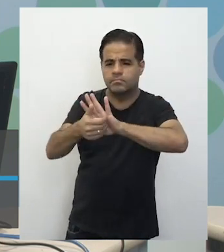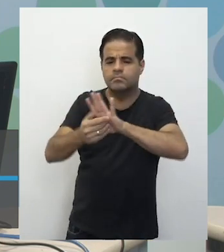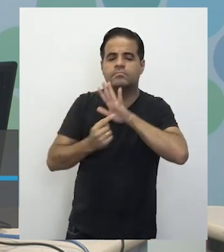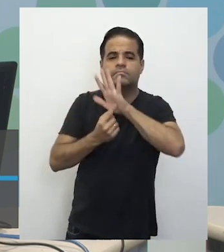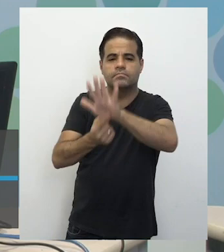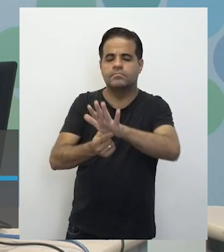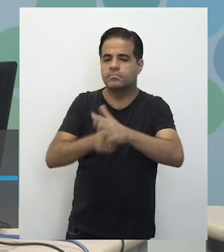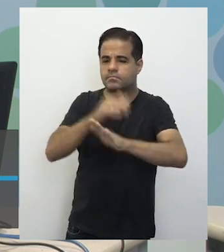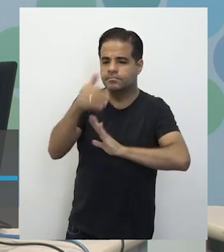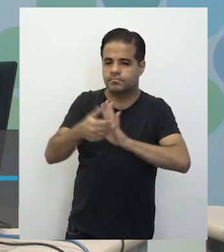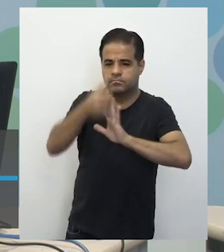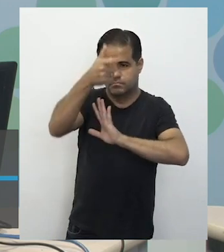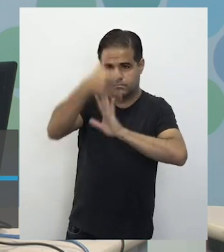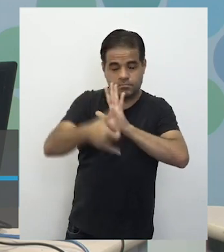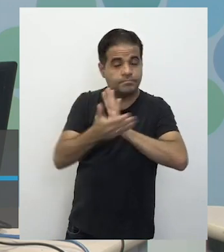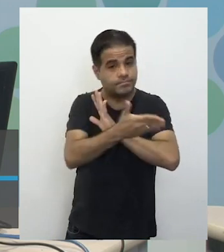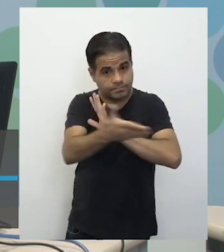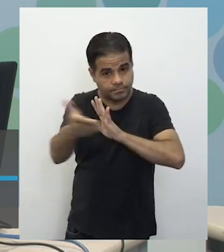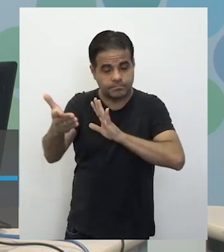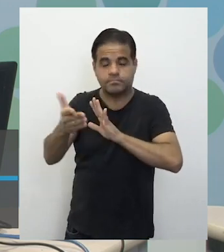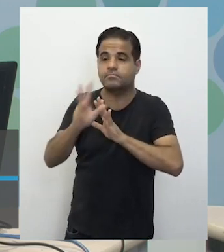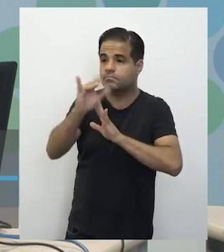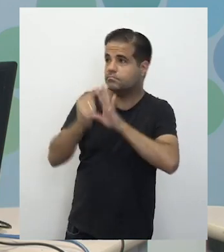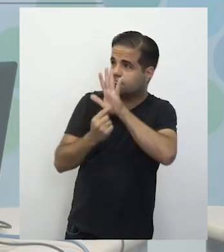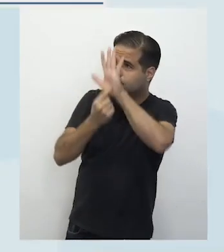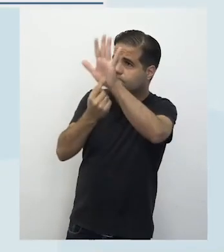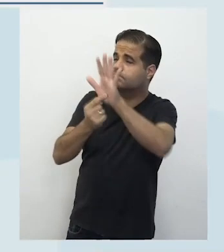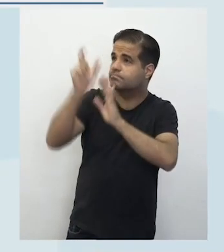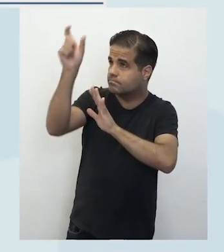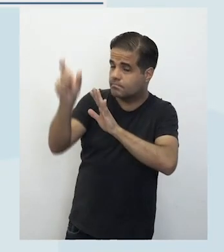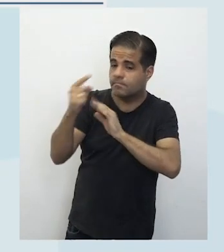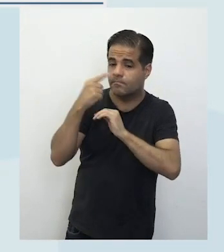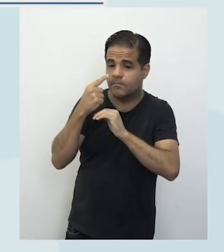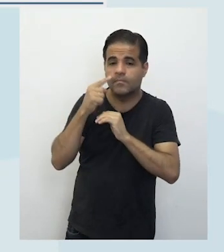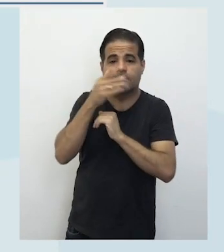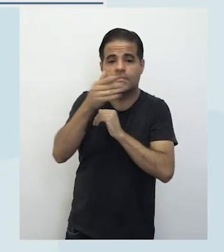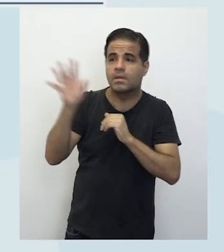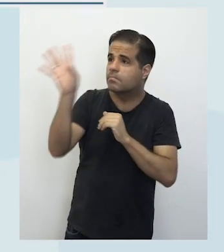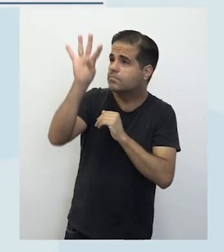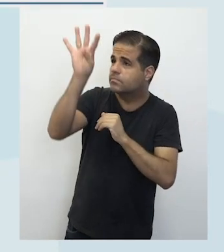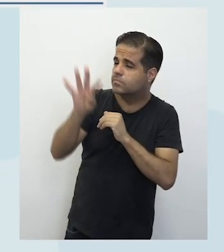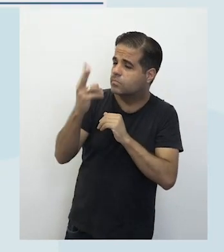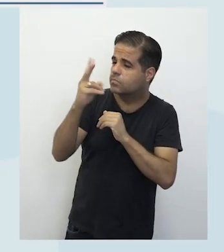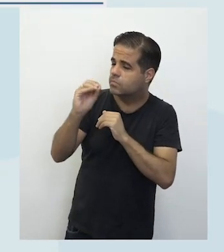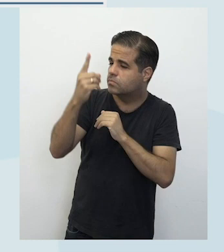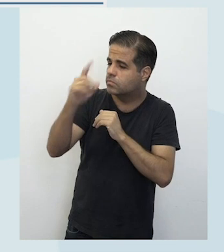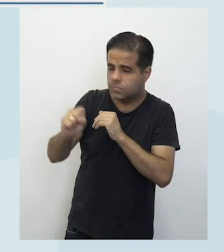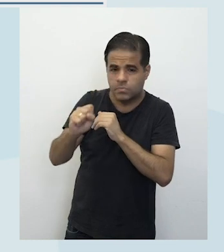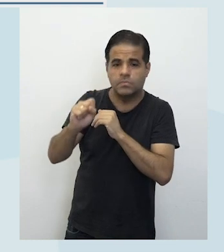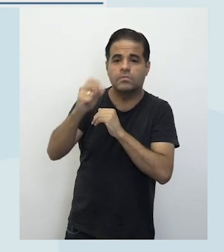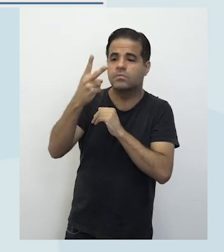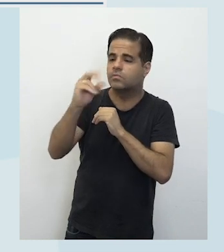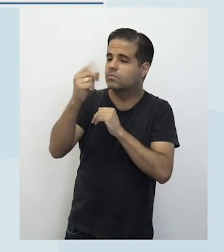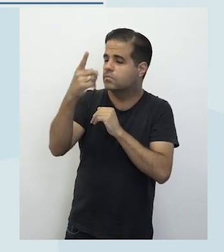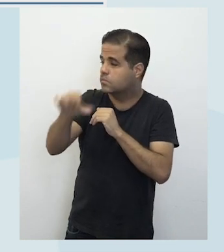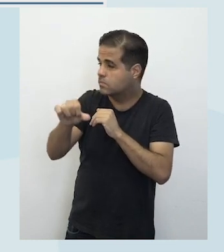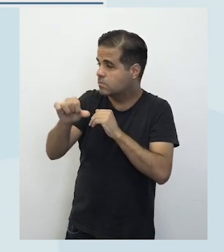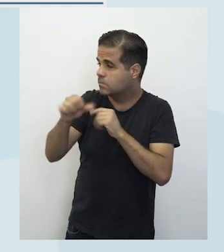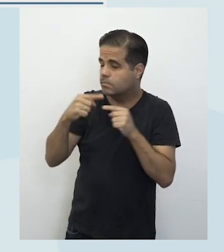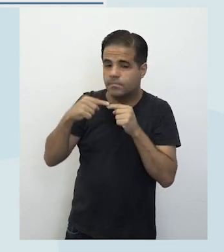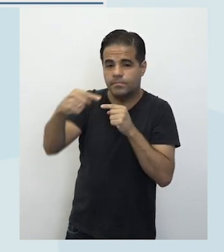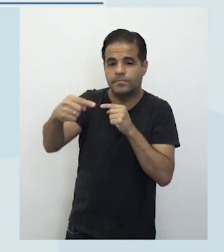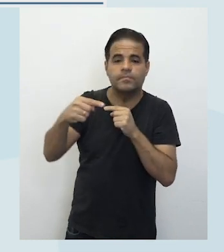que eu falei um pouquinho para vocês. Então, vai aparecer aí para vocês, nós temos aí 2018 e 2019,